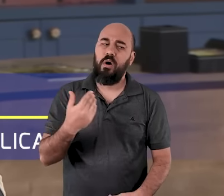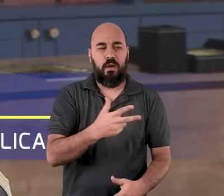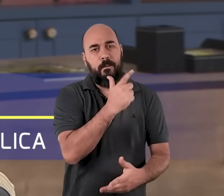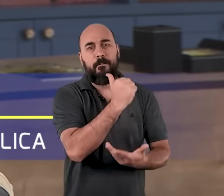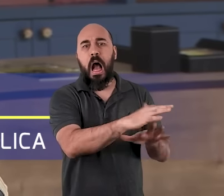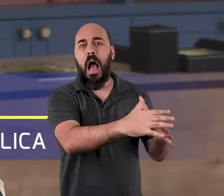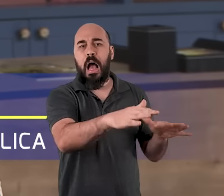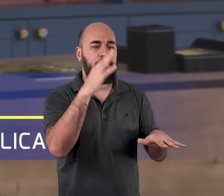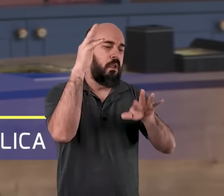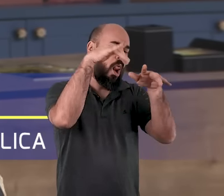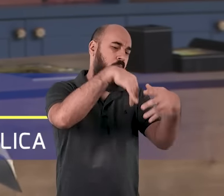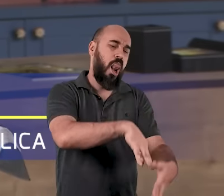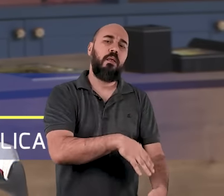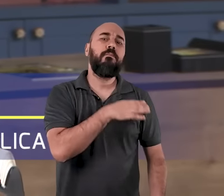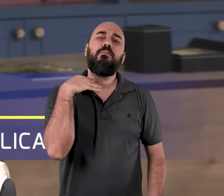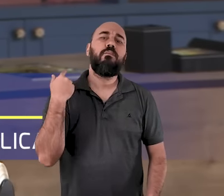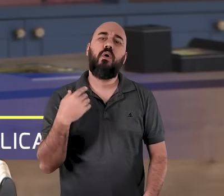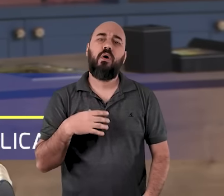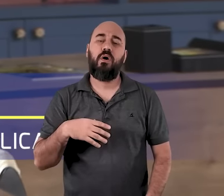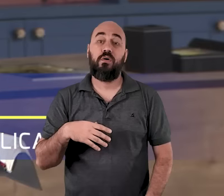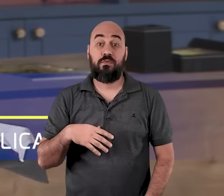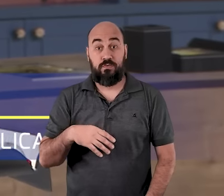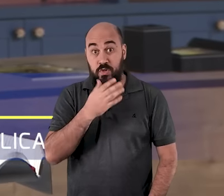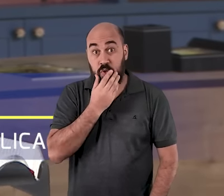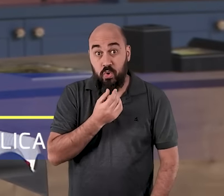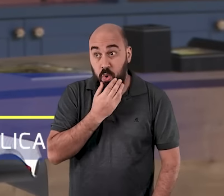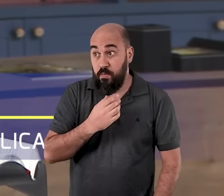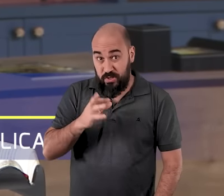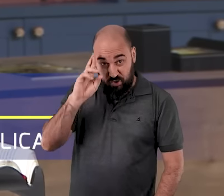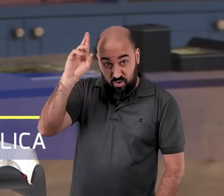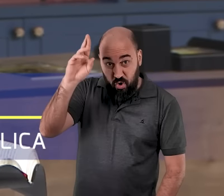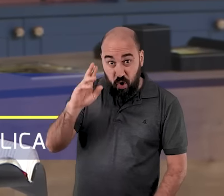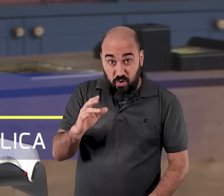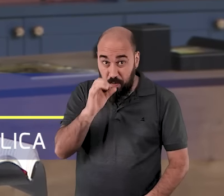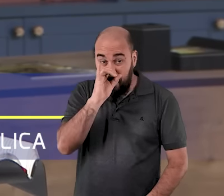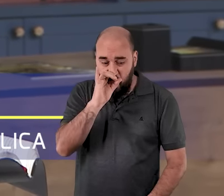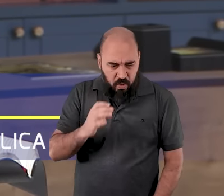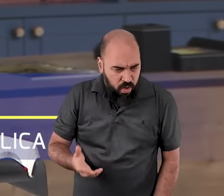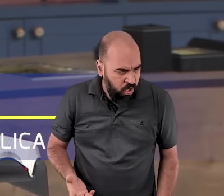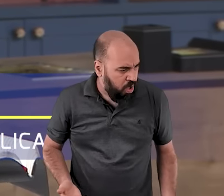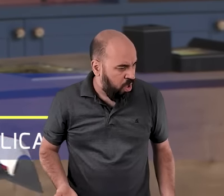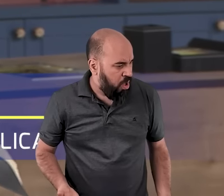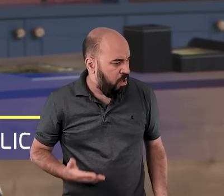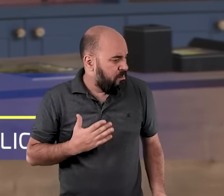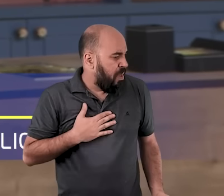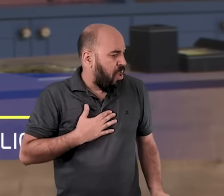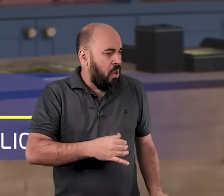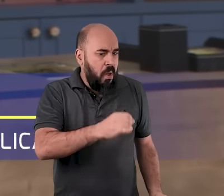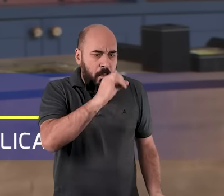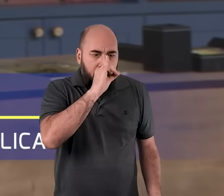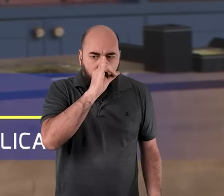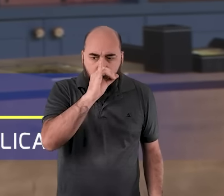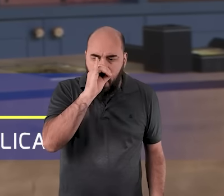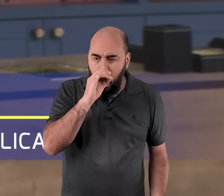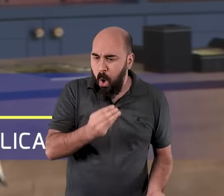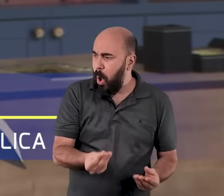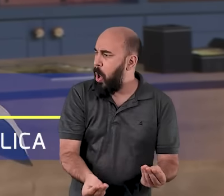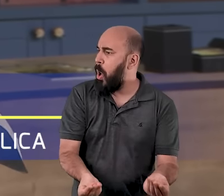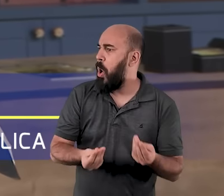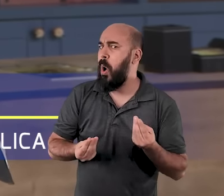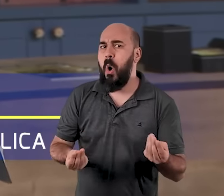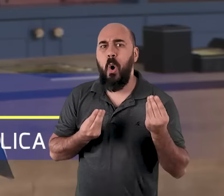mar. Os donos dos porcos, o povo da cidade, quando eles veem